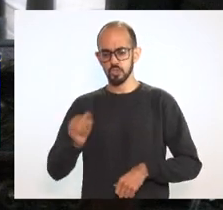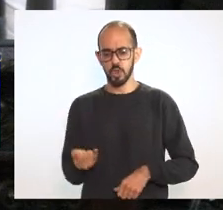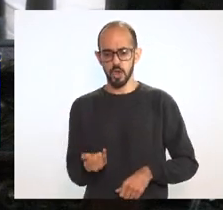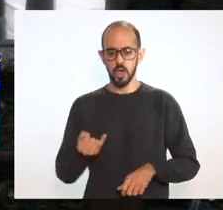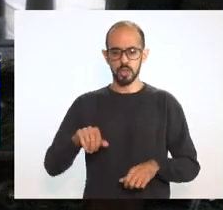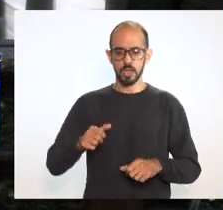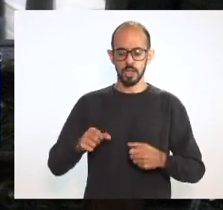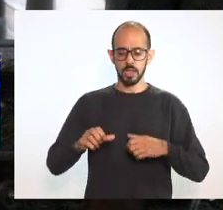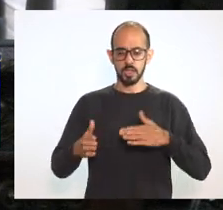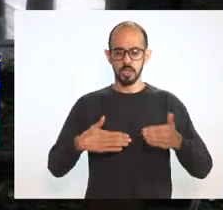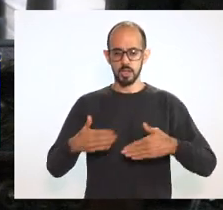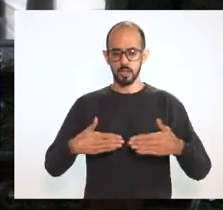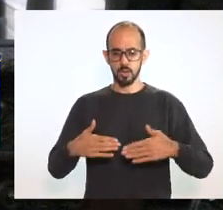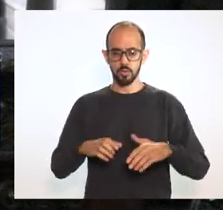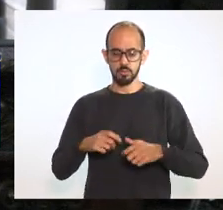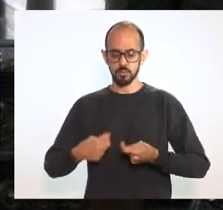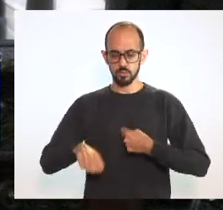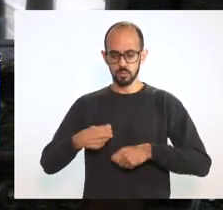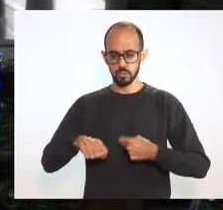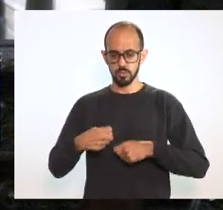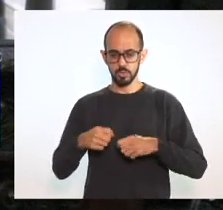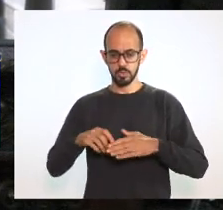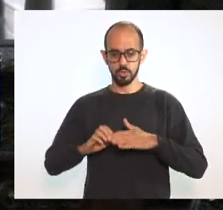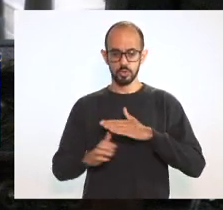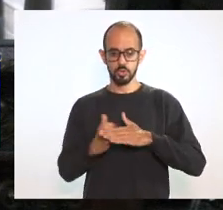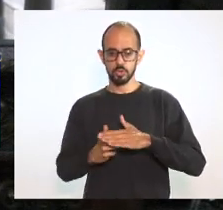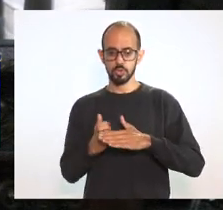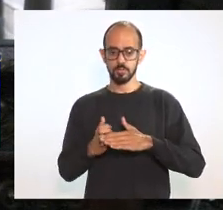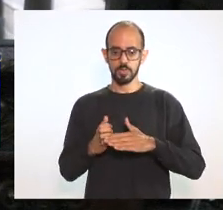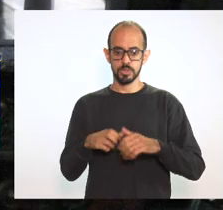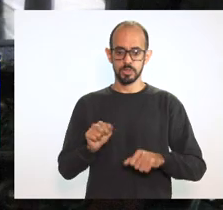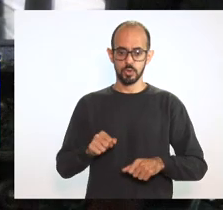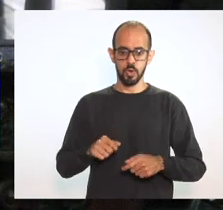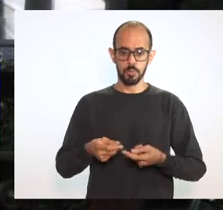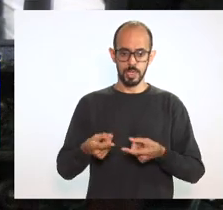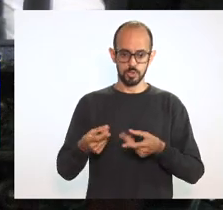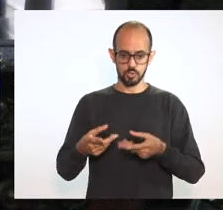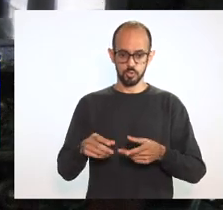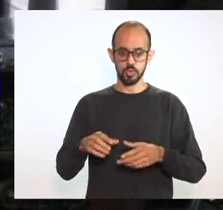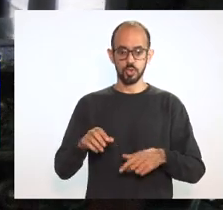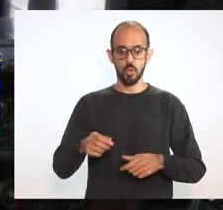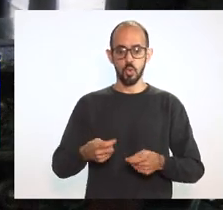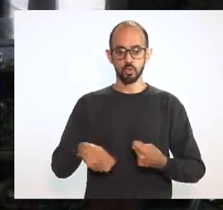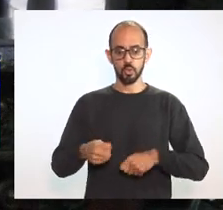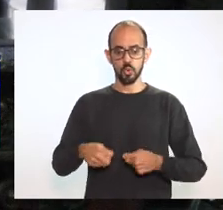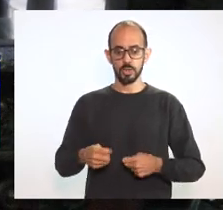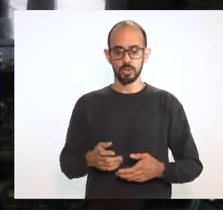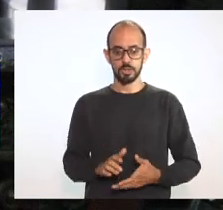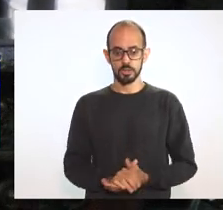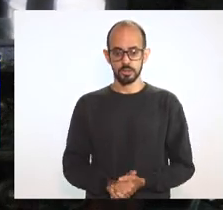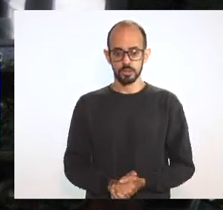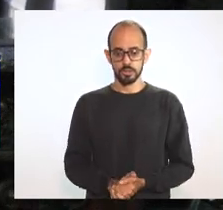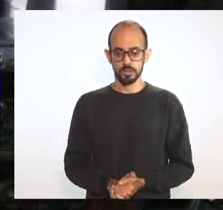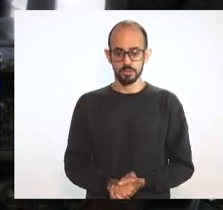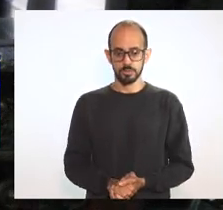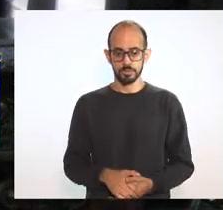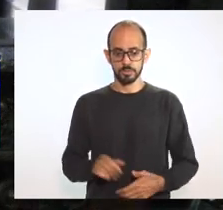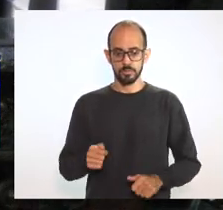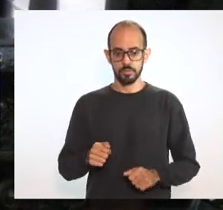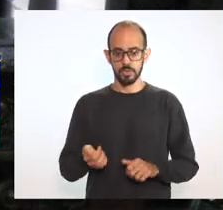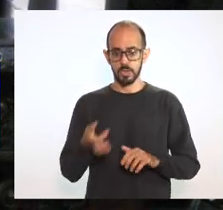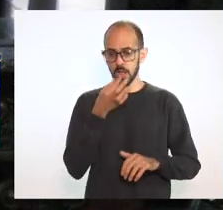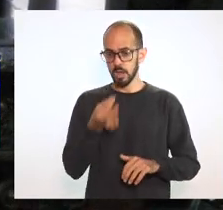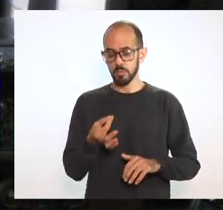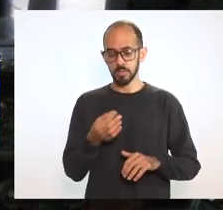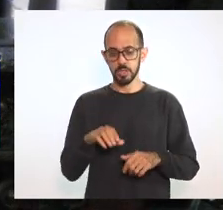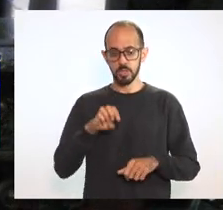Comércio e de Orçamento, Finanças, Fiscalização Financeira e Controle. Para emitir parecer pela Comissão de Constituição e Justiça, deputado